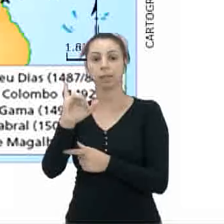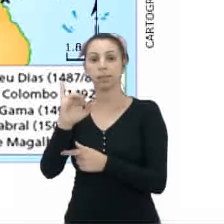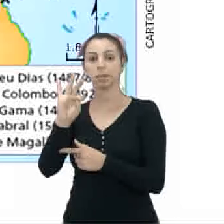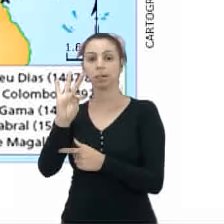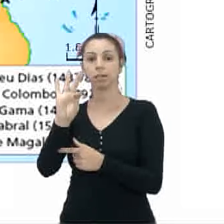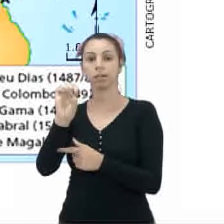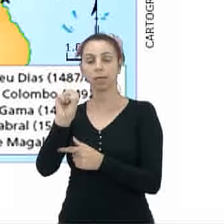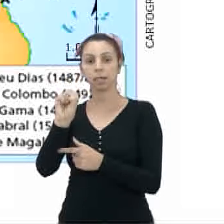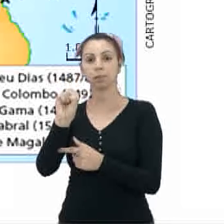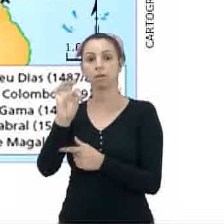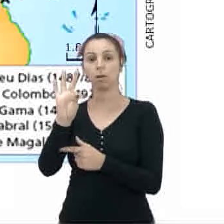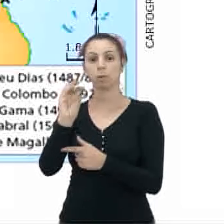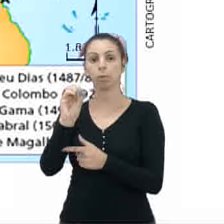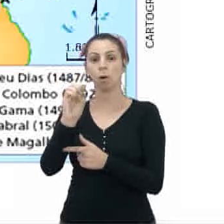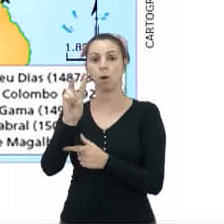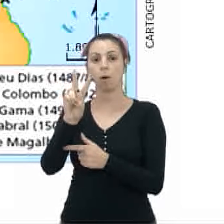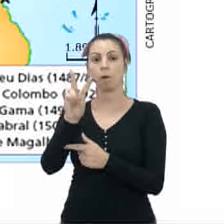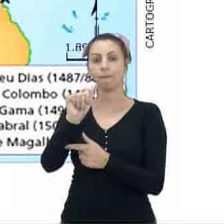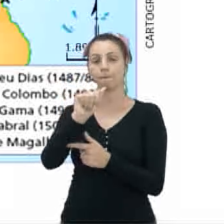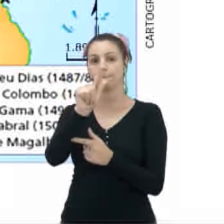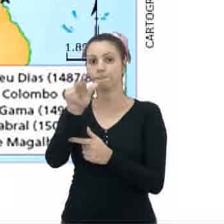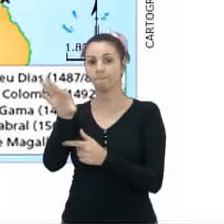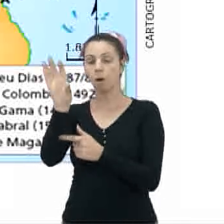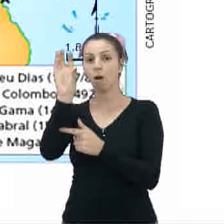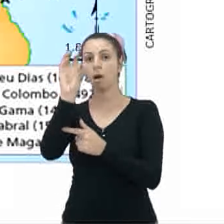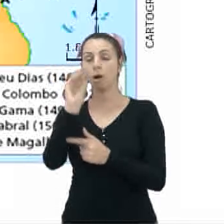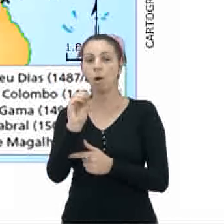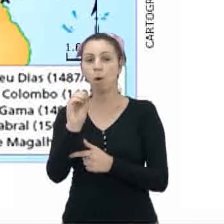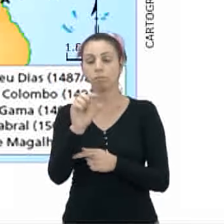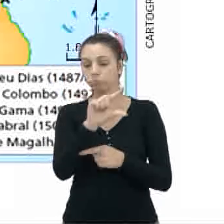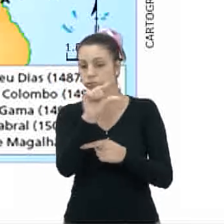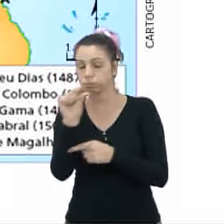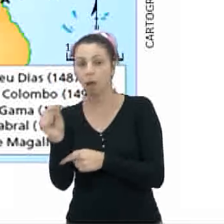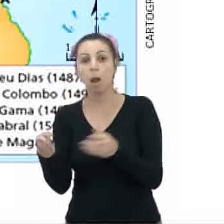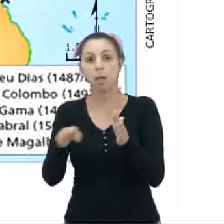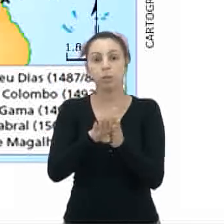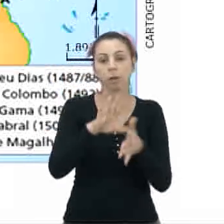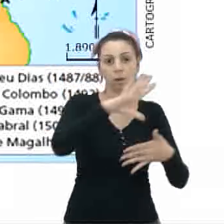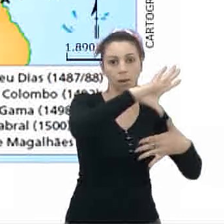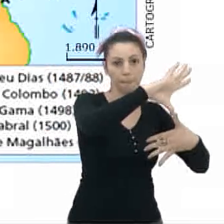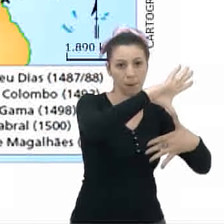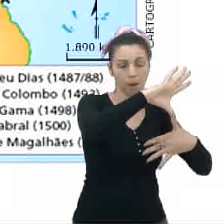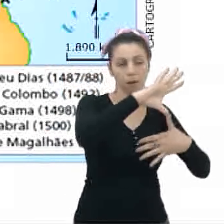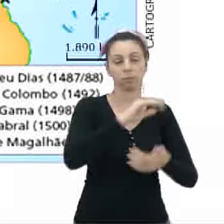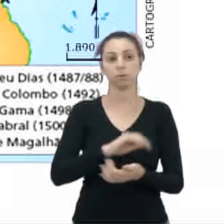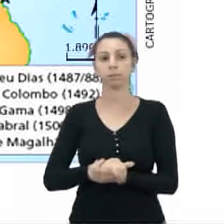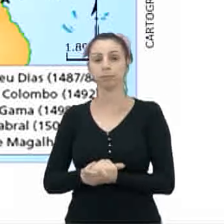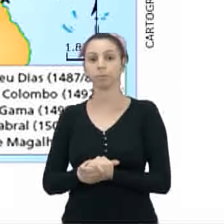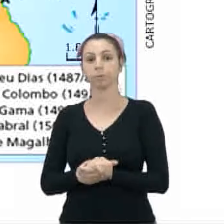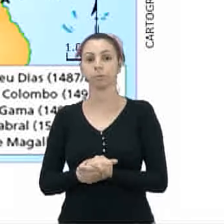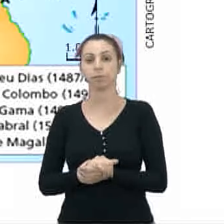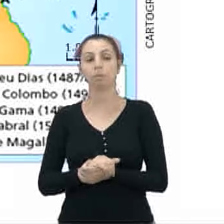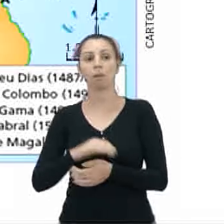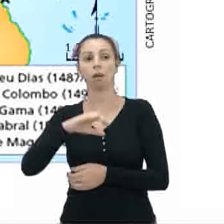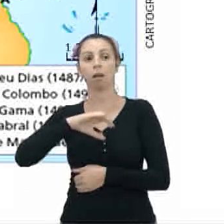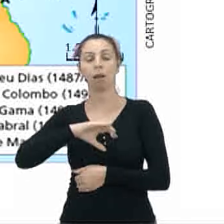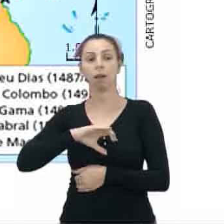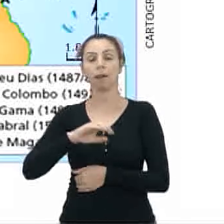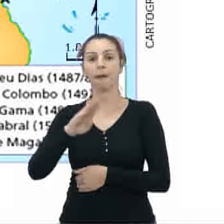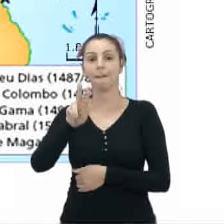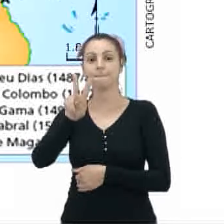Colombo, quando ele chega à América, as rotas de Vasco da Gama, quando ele contorna e chega a